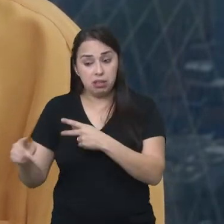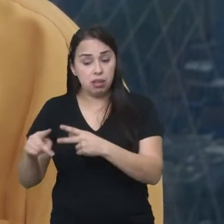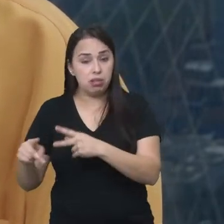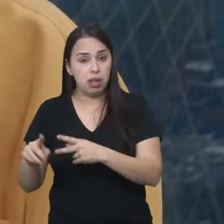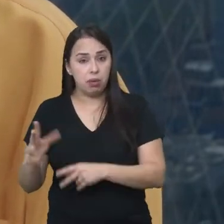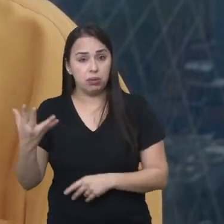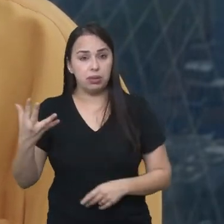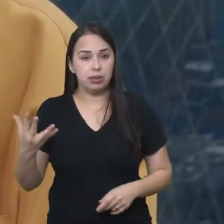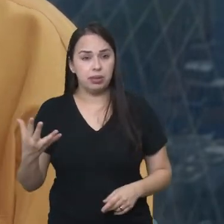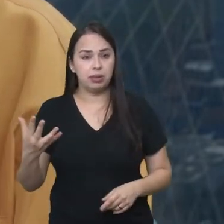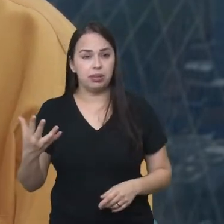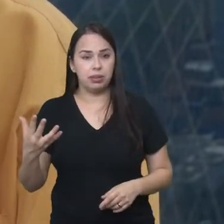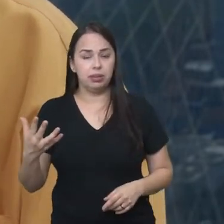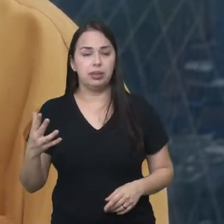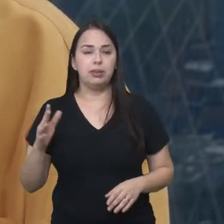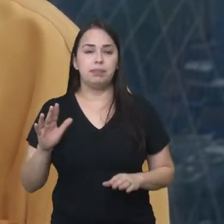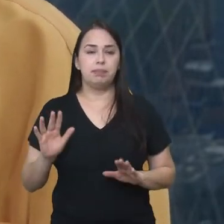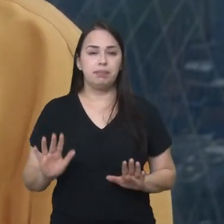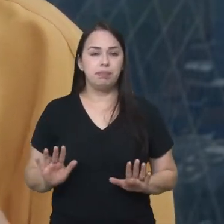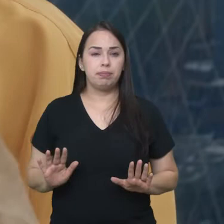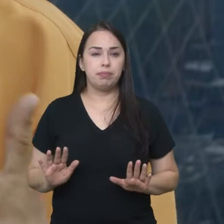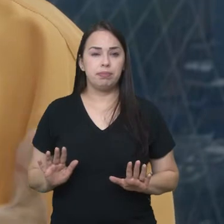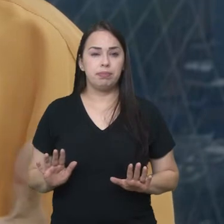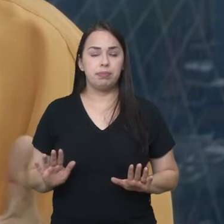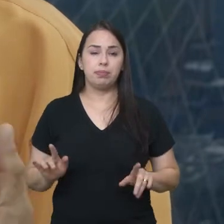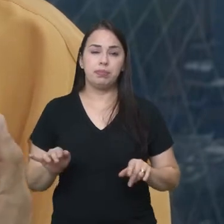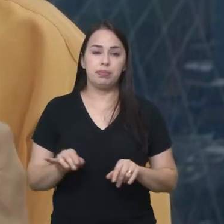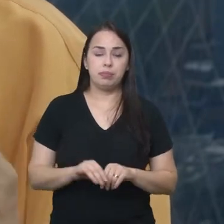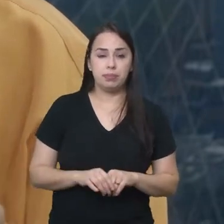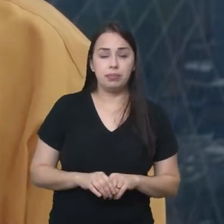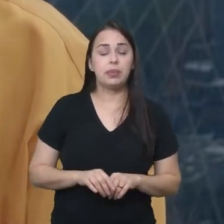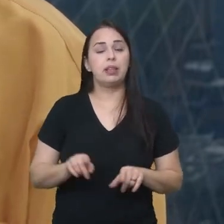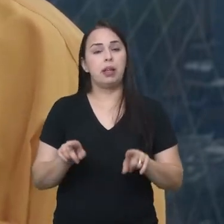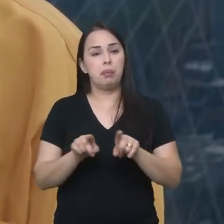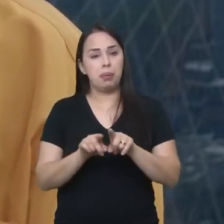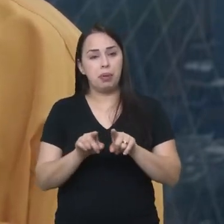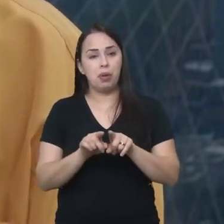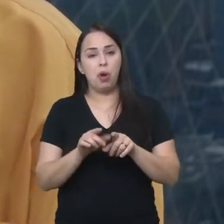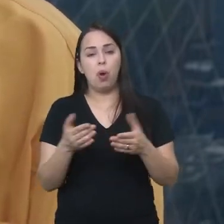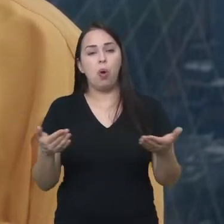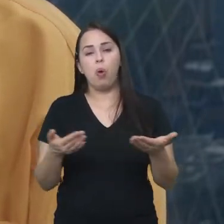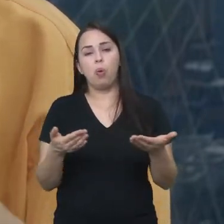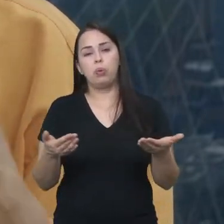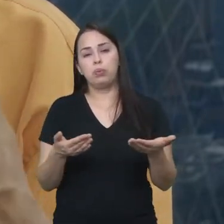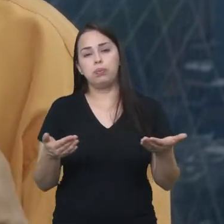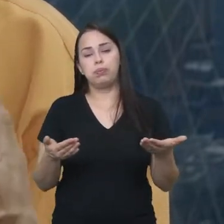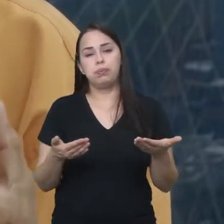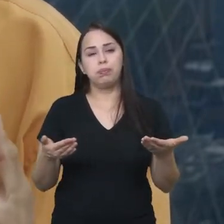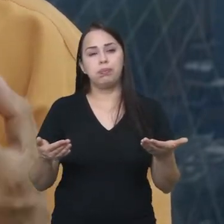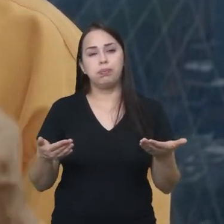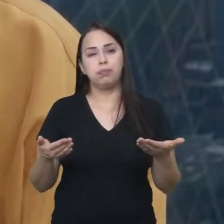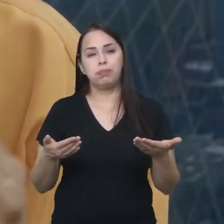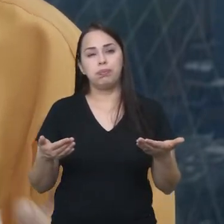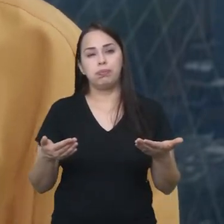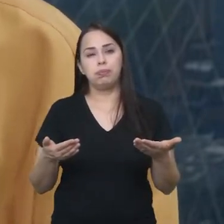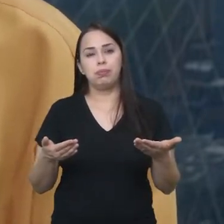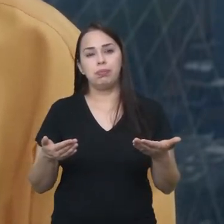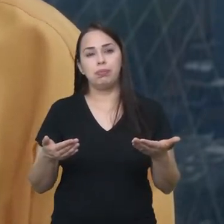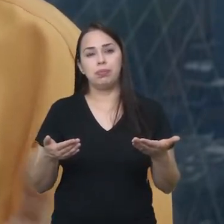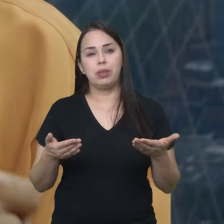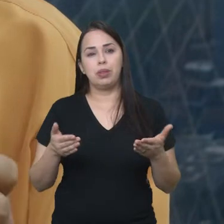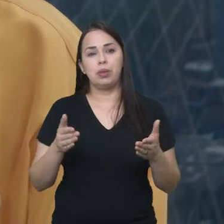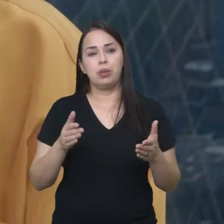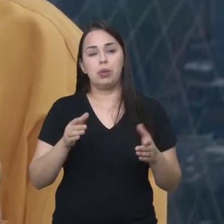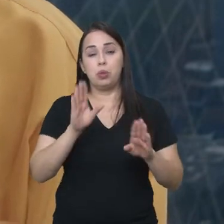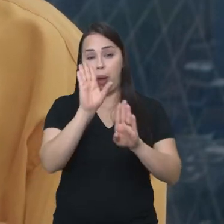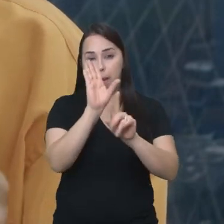questão do gênero, né? Então, a gente também hoje tem um pouco mais de abuso sexual cometido com meninos na nossa cidade,